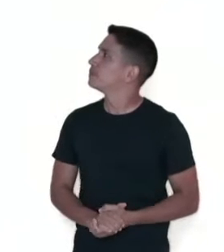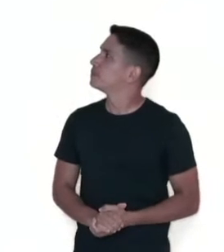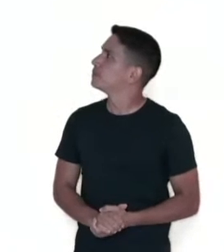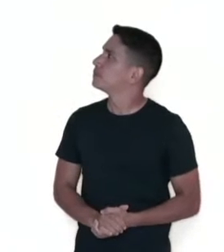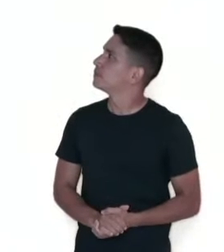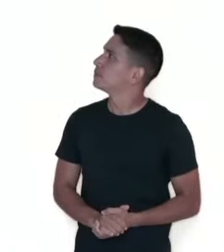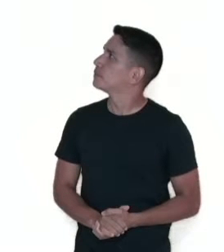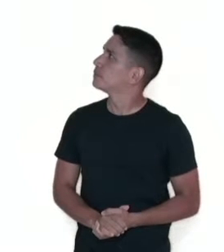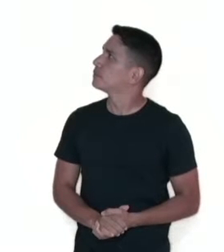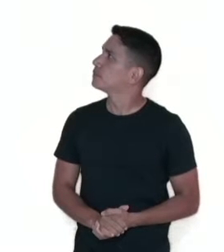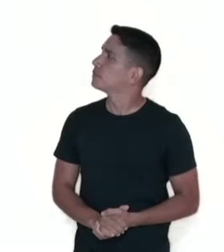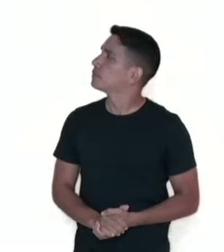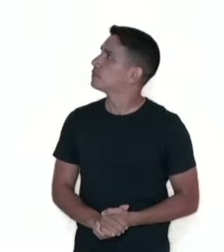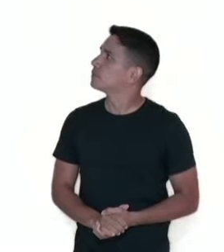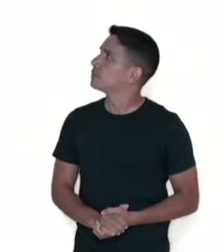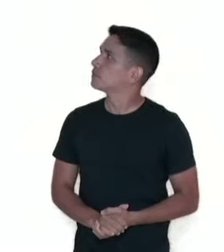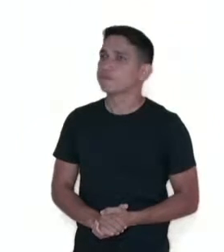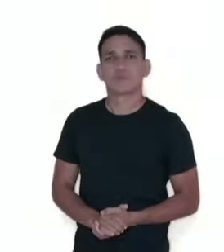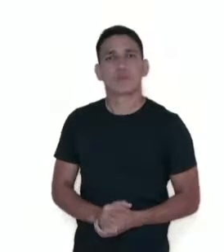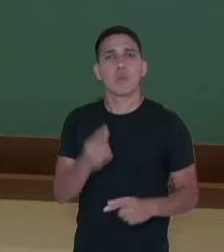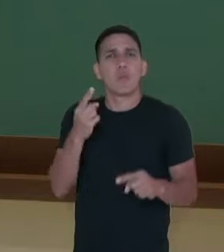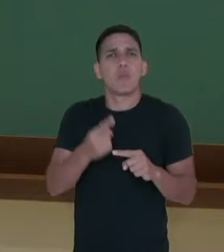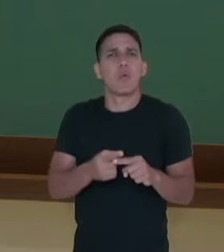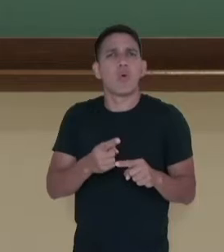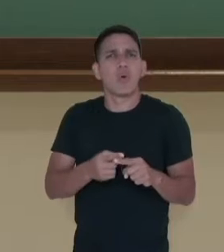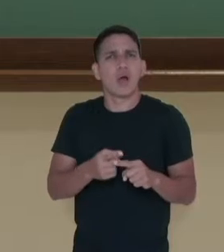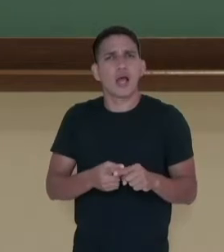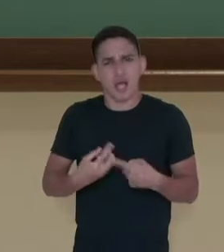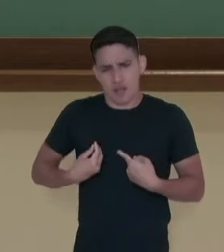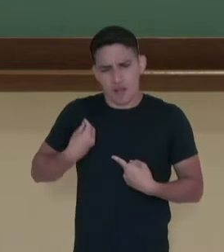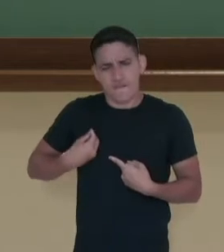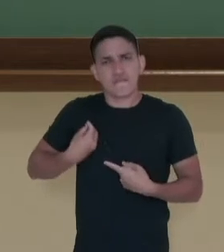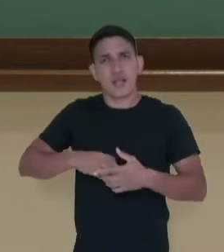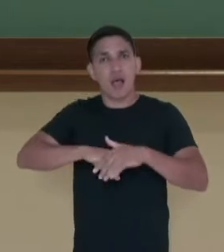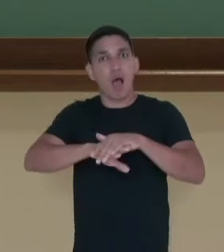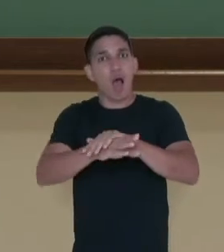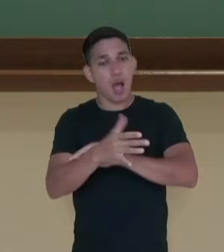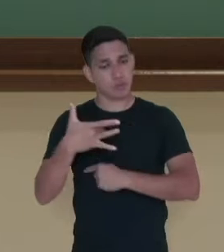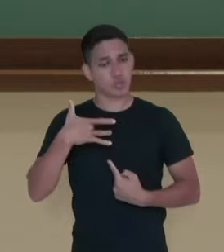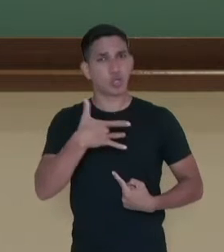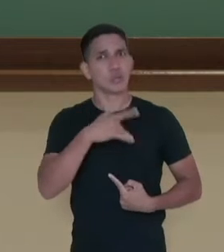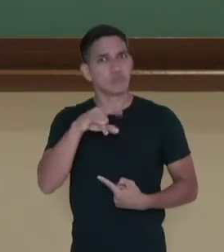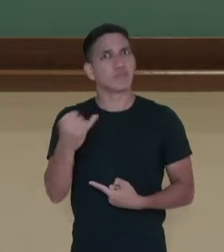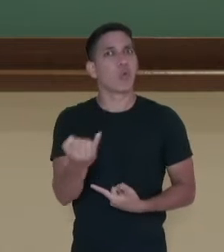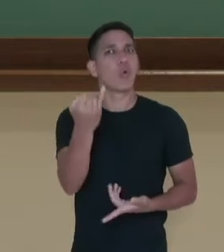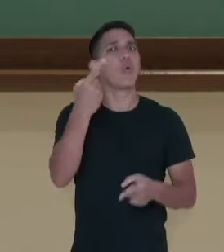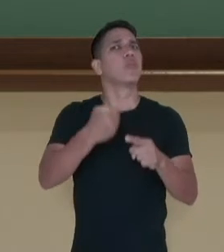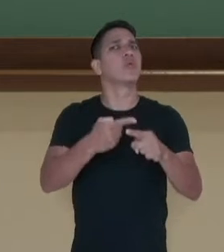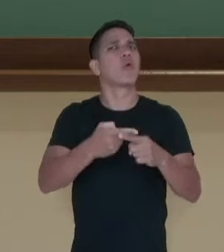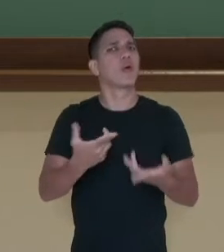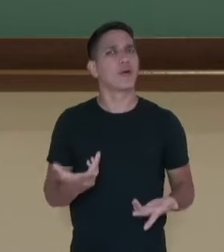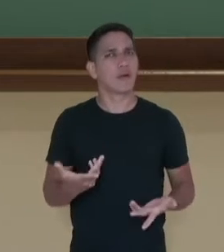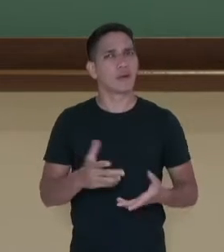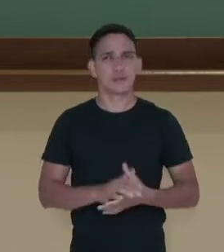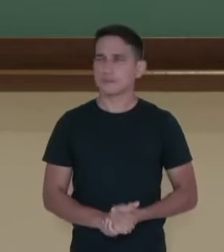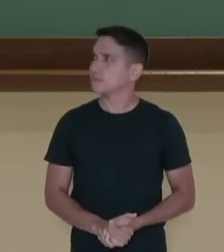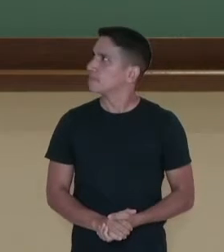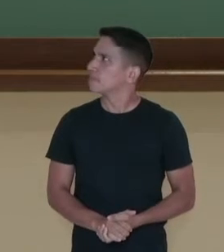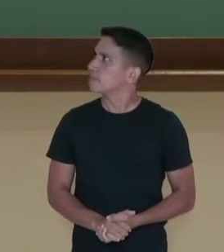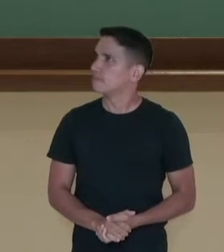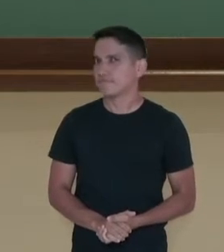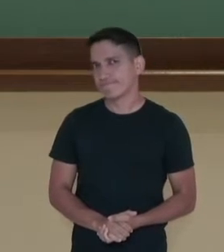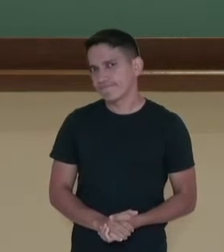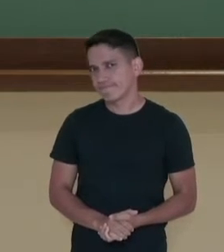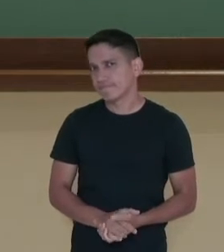hábitos saudáveis é importante? Por que adotar hábitos saudáveis é importante para a nossa vida? Que te